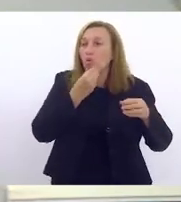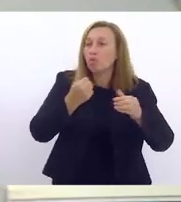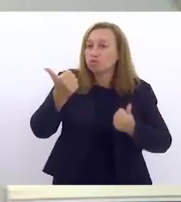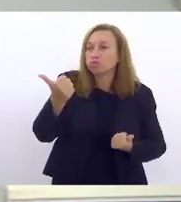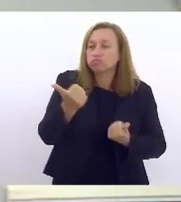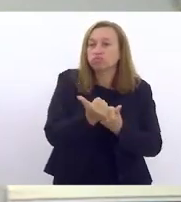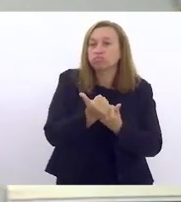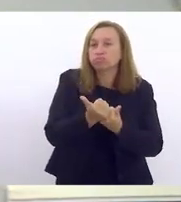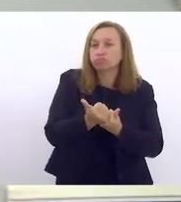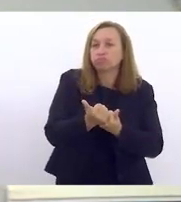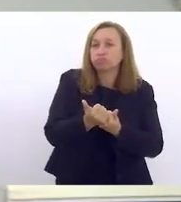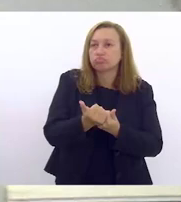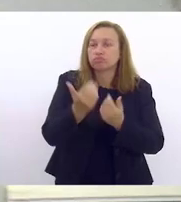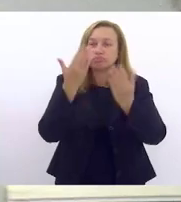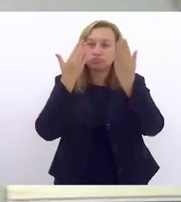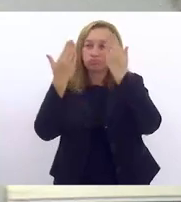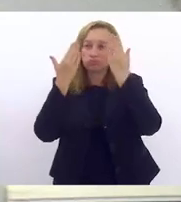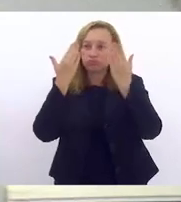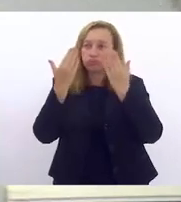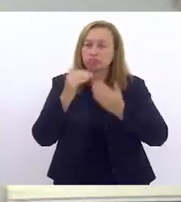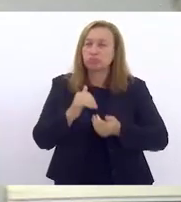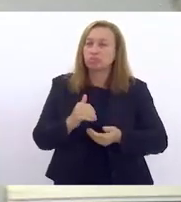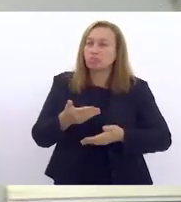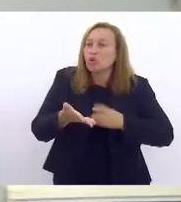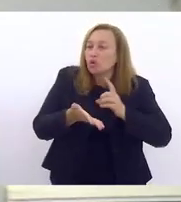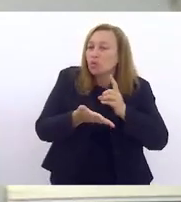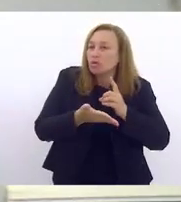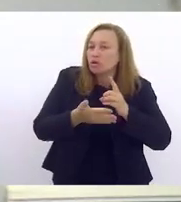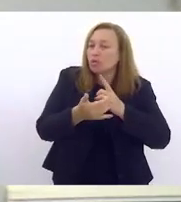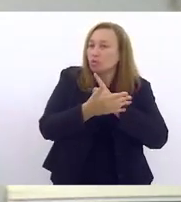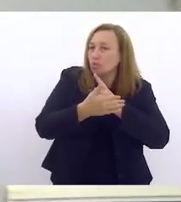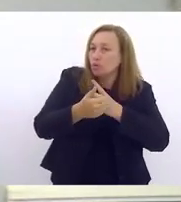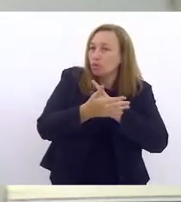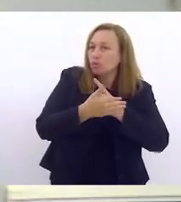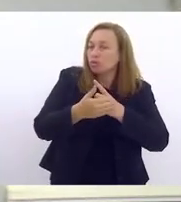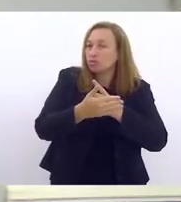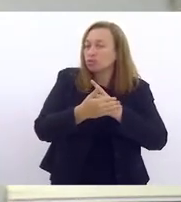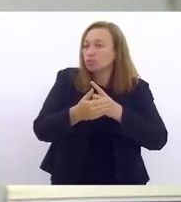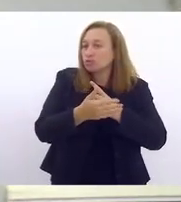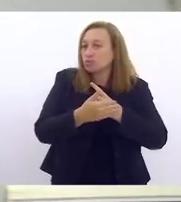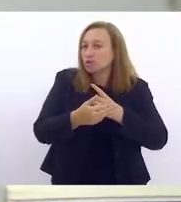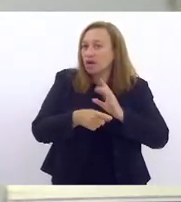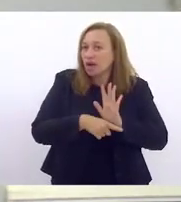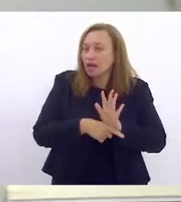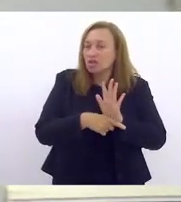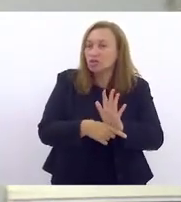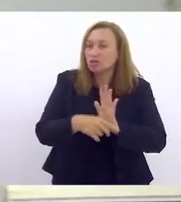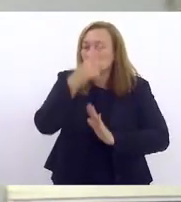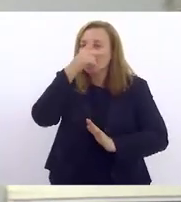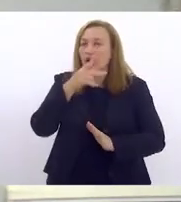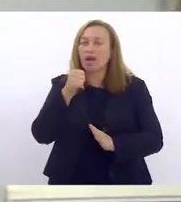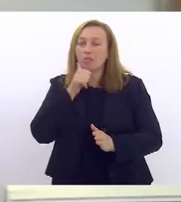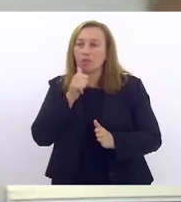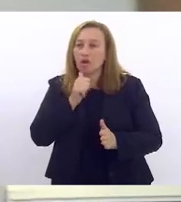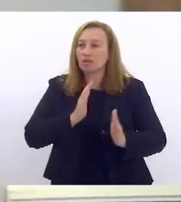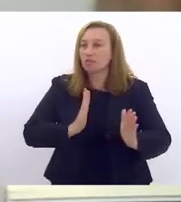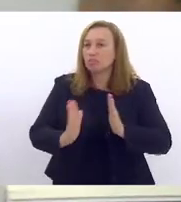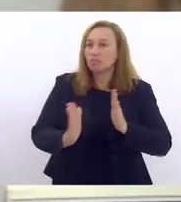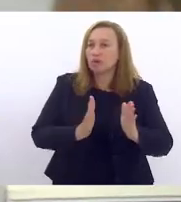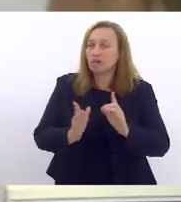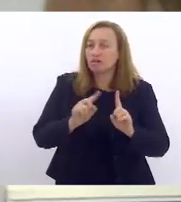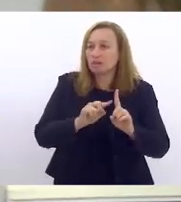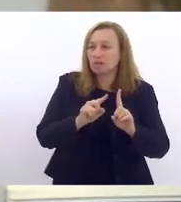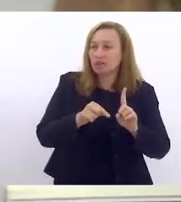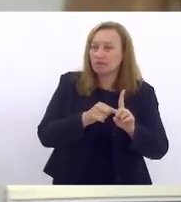apoio psicológico, conforto, suporte emocional à mulher durante todo o período da gravidez, parto, período